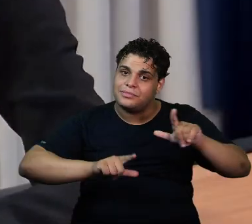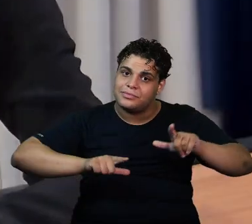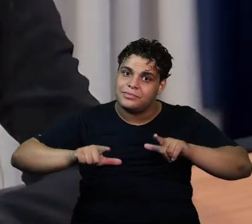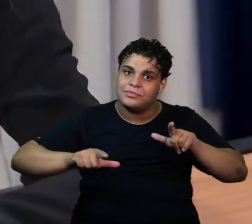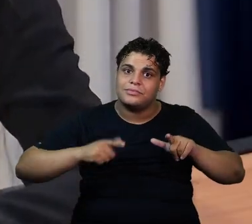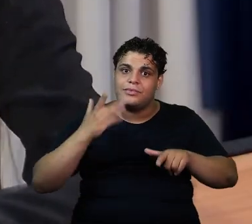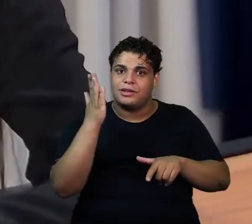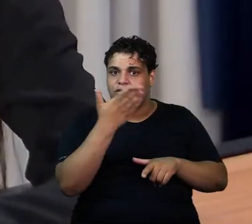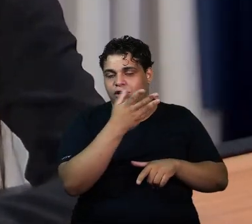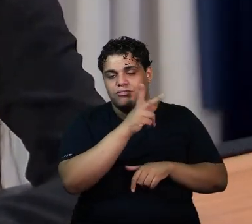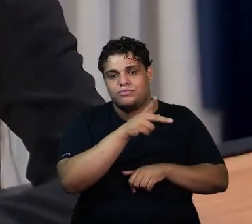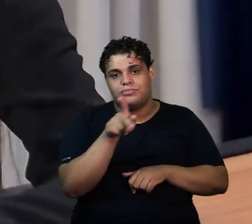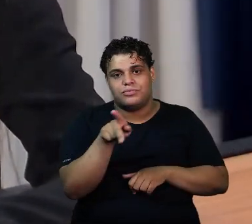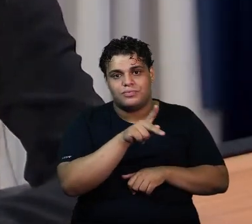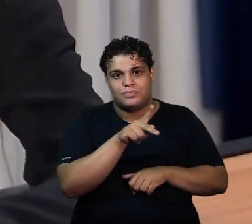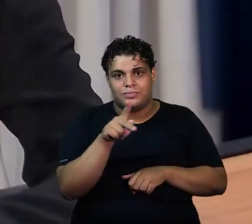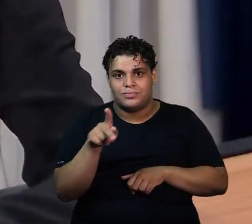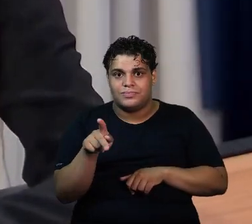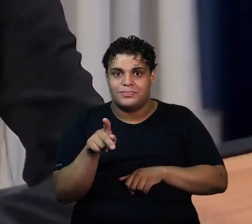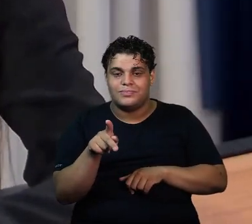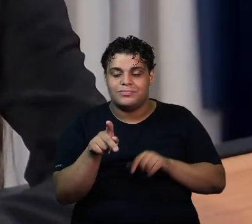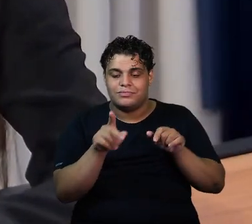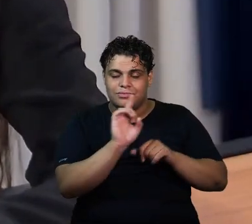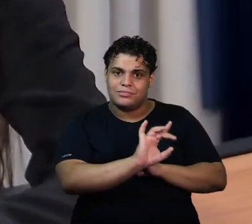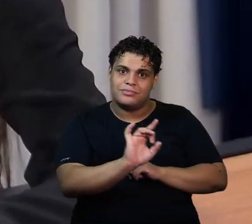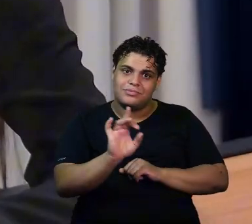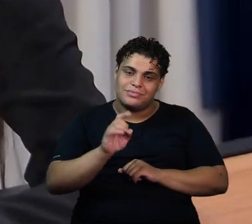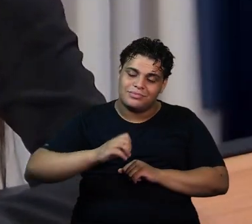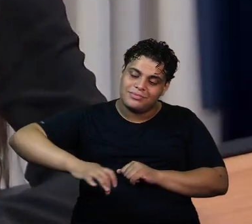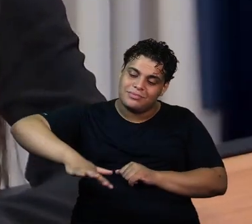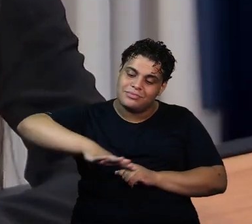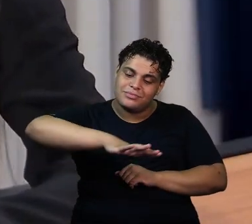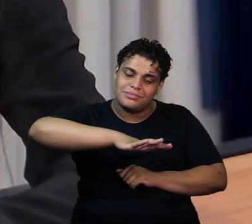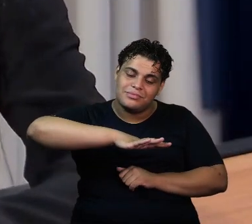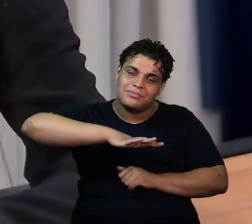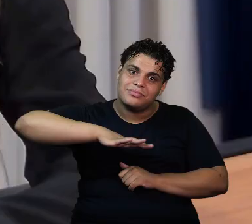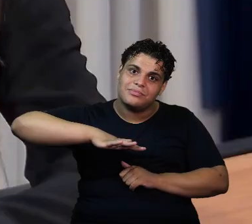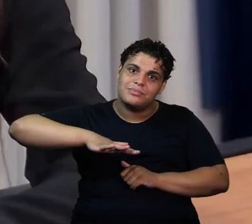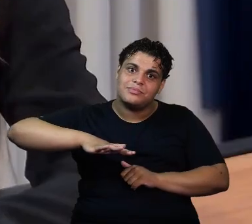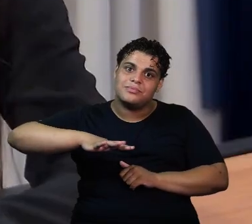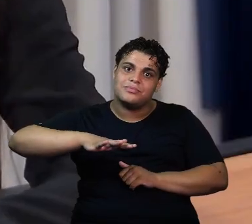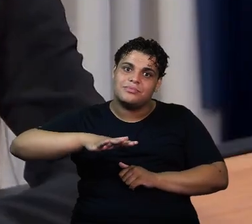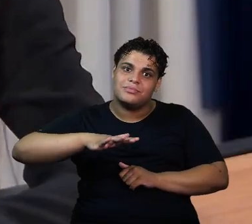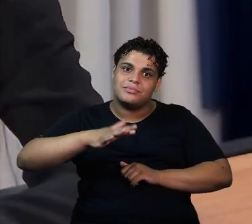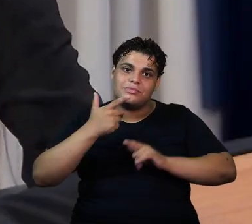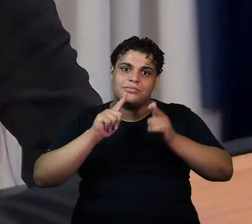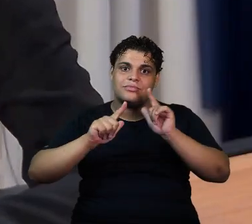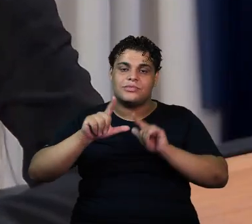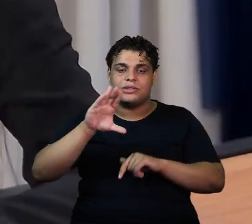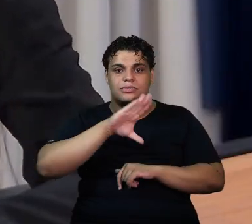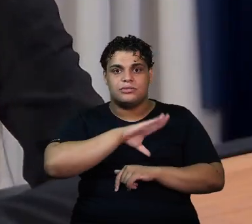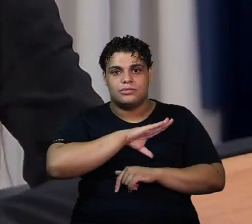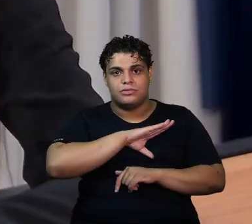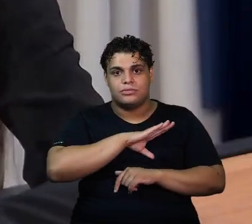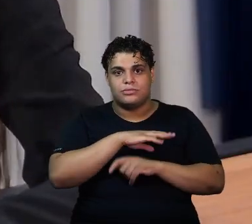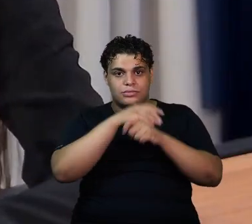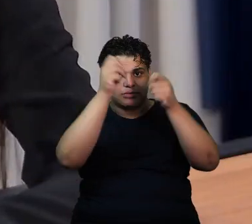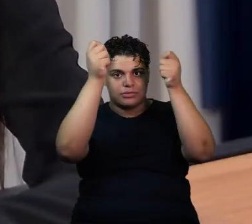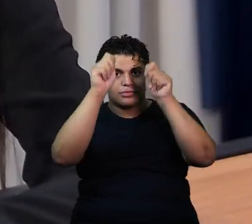esses professores. Então, esses professores, cada um na sua área de atuação, dentro da língua portuguesa,